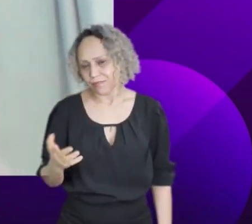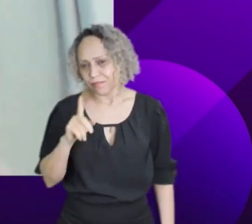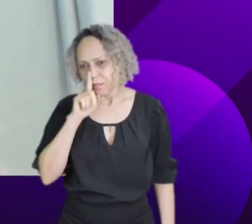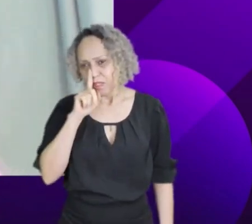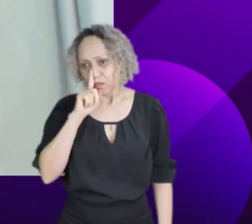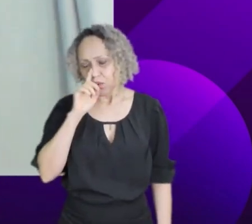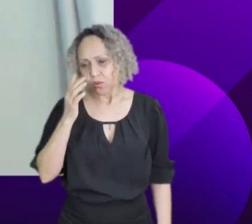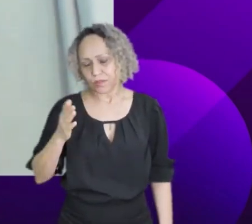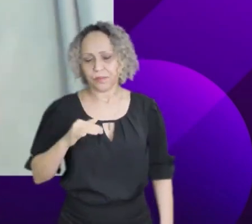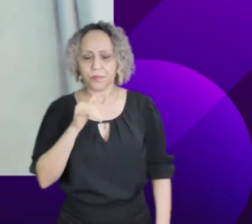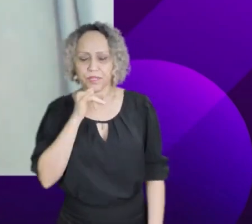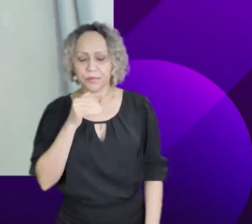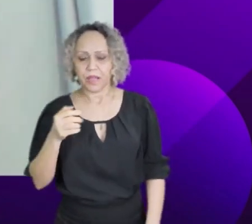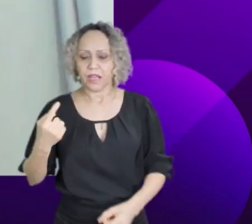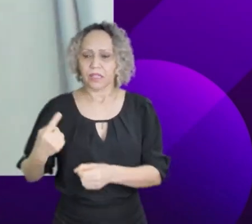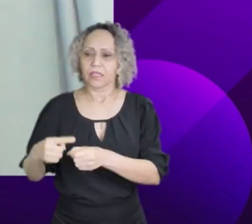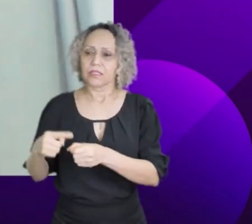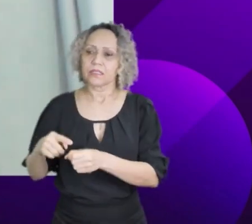aqui em Natal existe